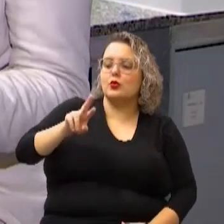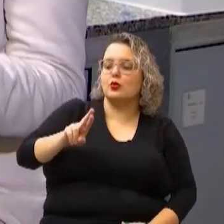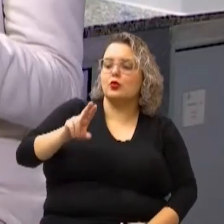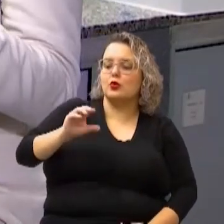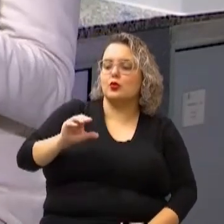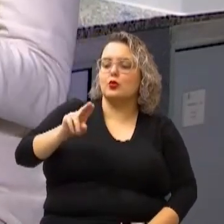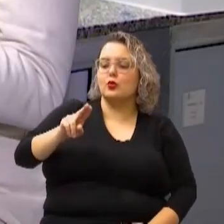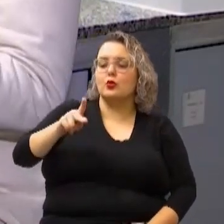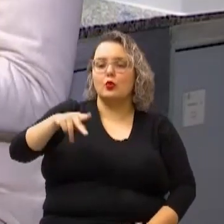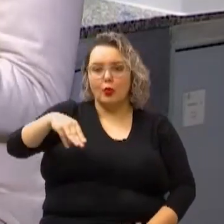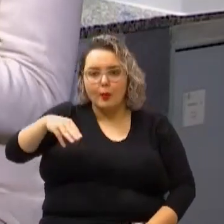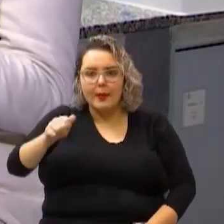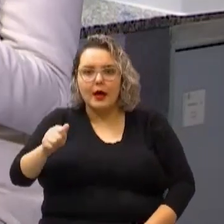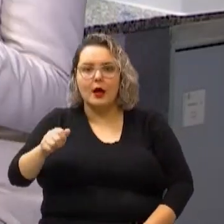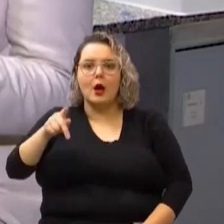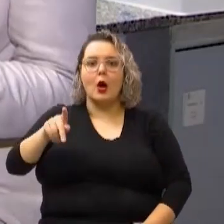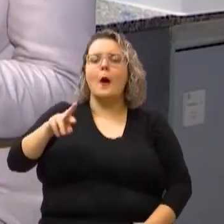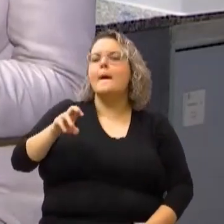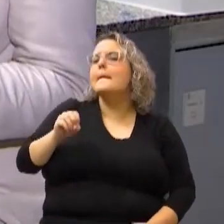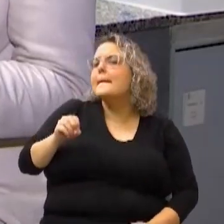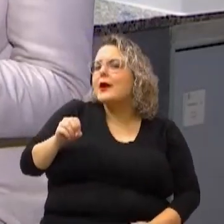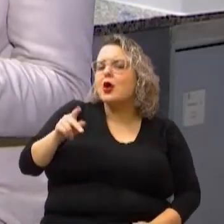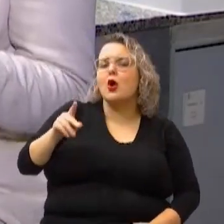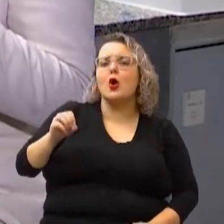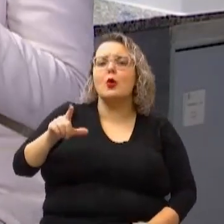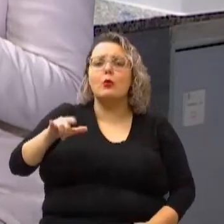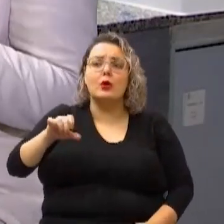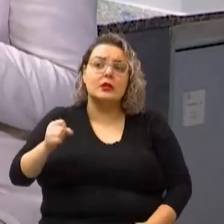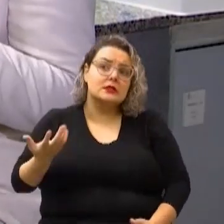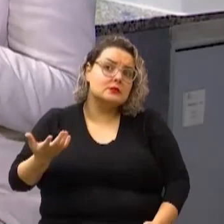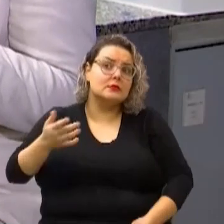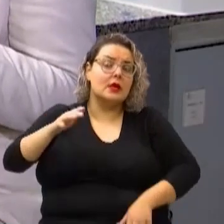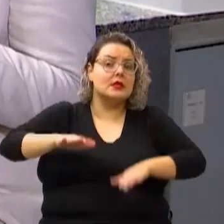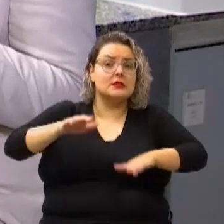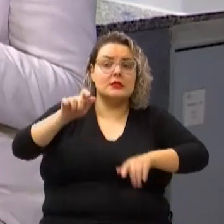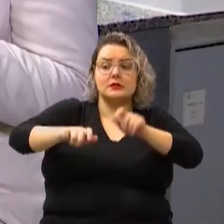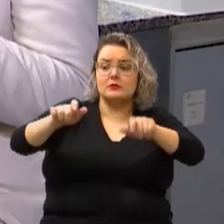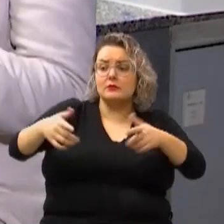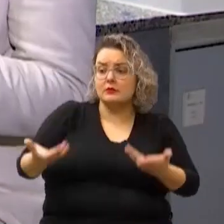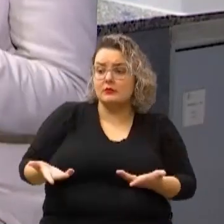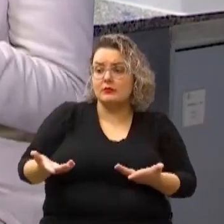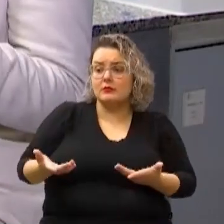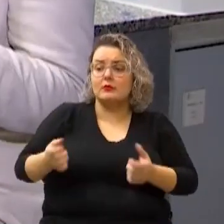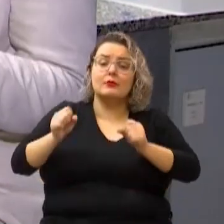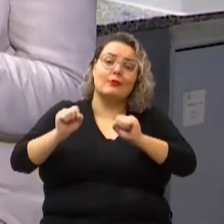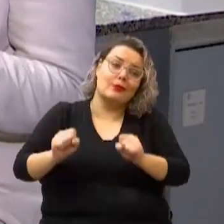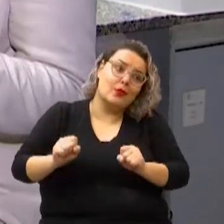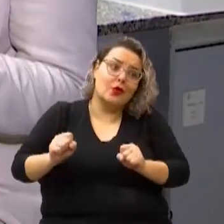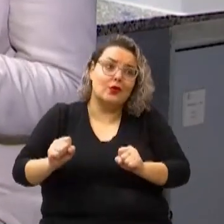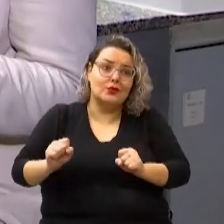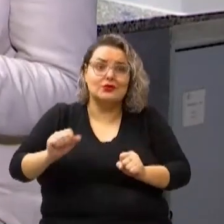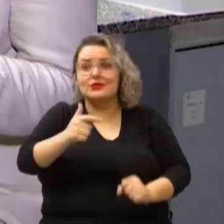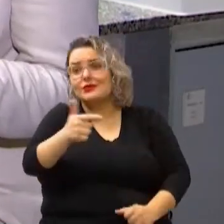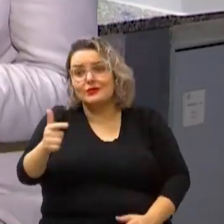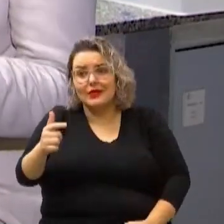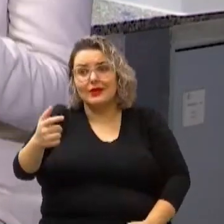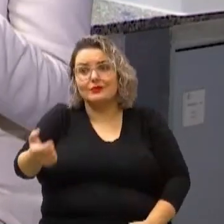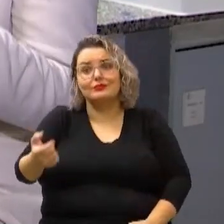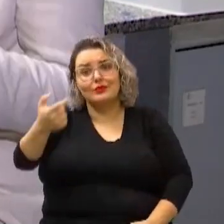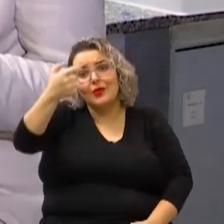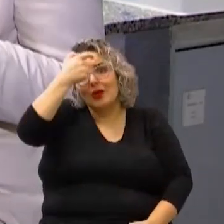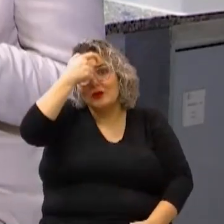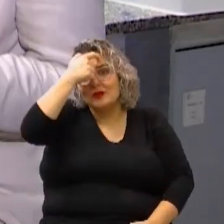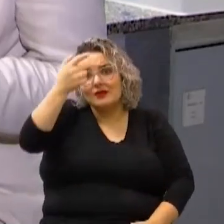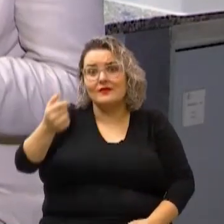cúrcuma, própolis. Então, a pessoa pode, sem querer, a pessoa pode inocentemente